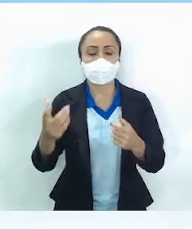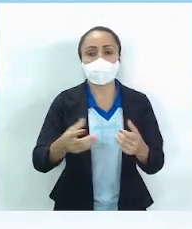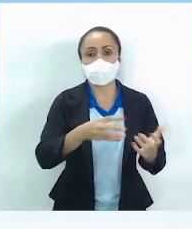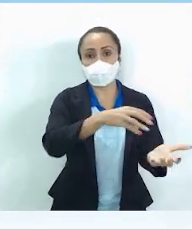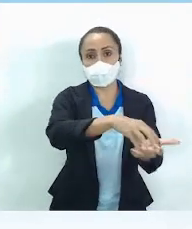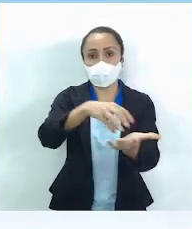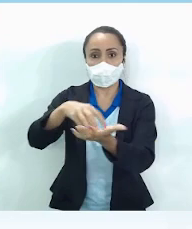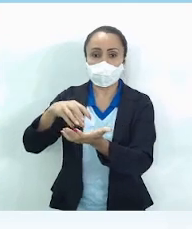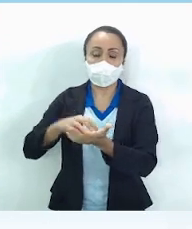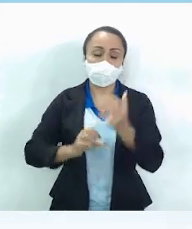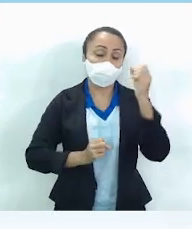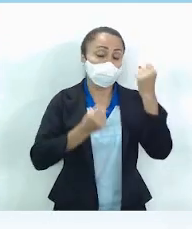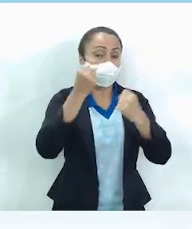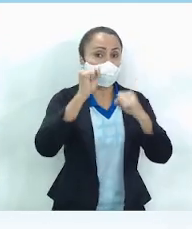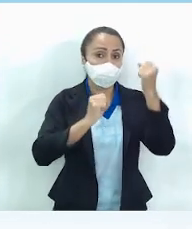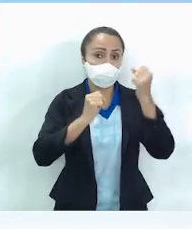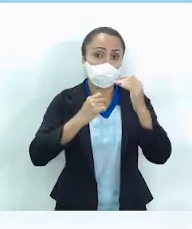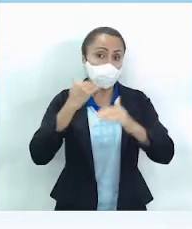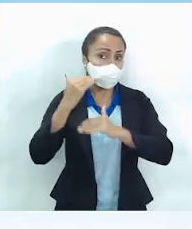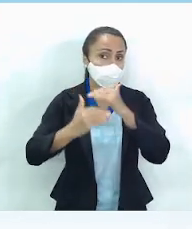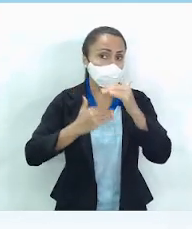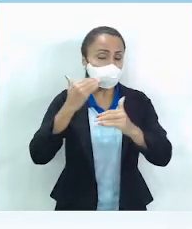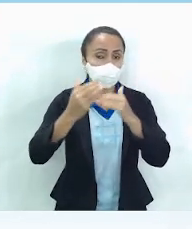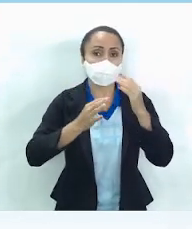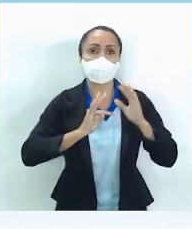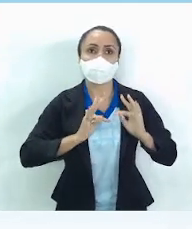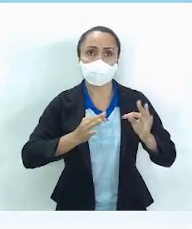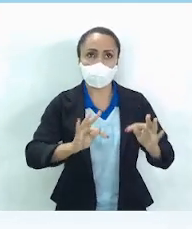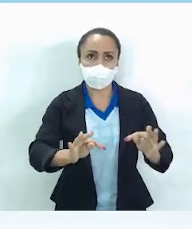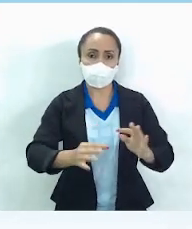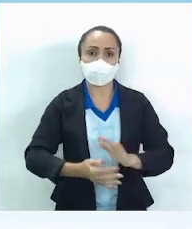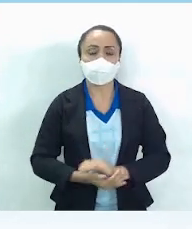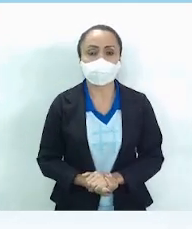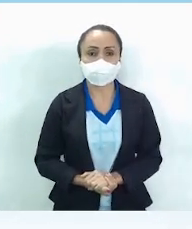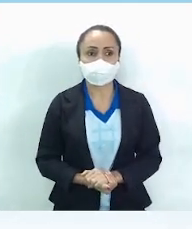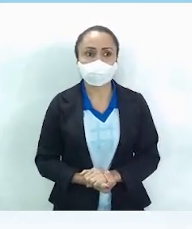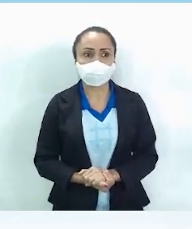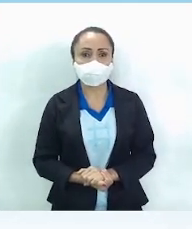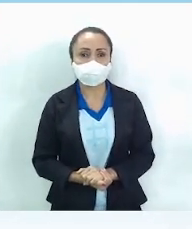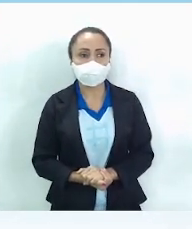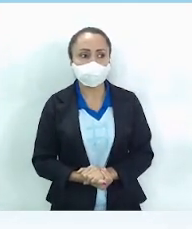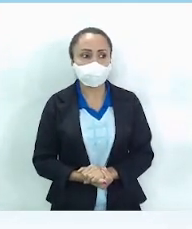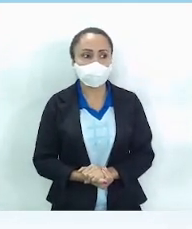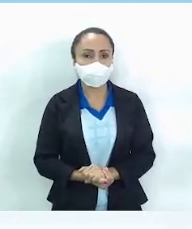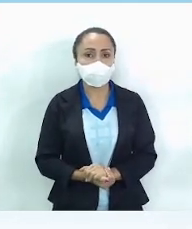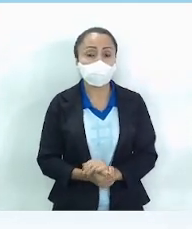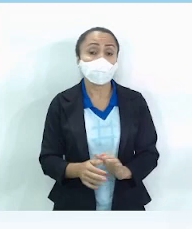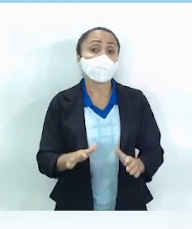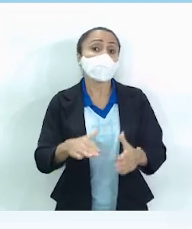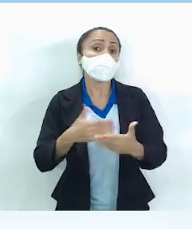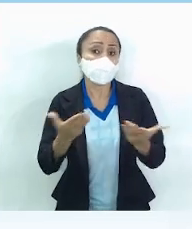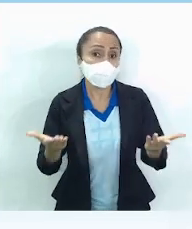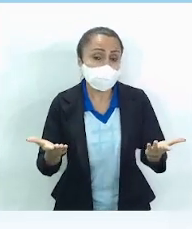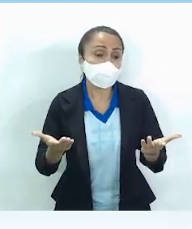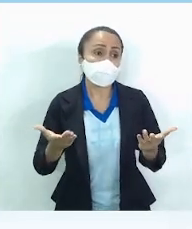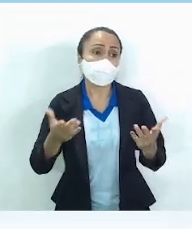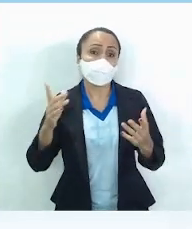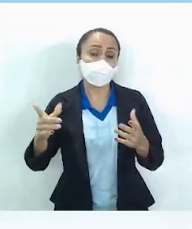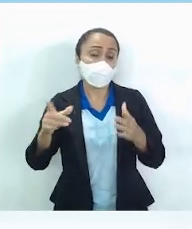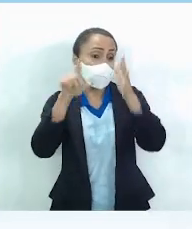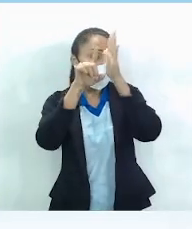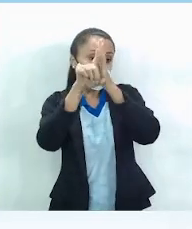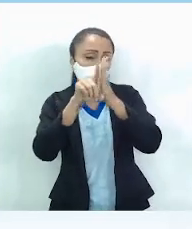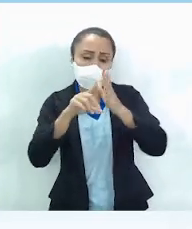localização industrial e no desenvolvimento das tecnologias. Então, quais seriam as questões inerentes